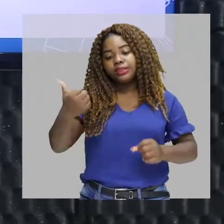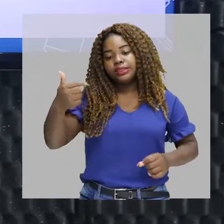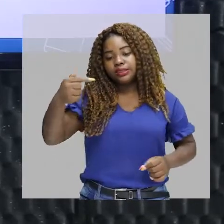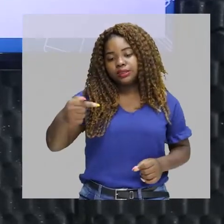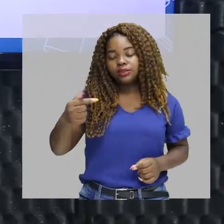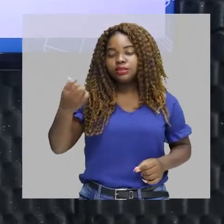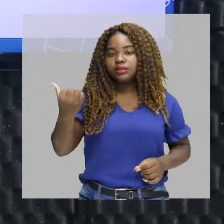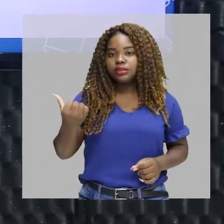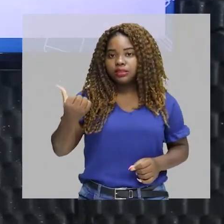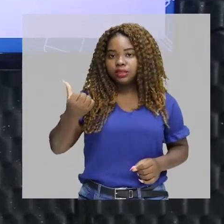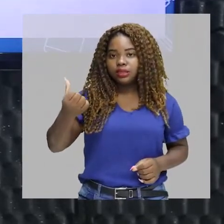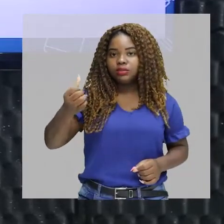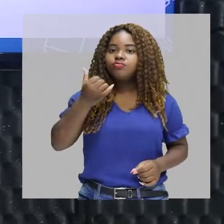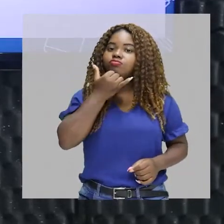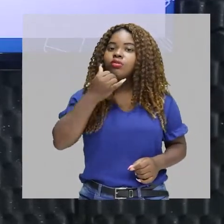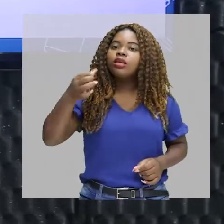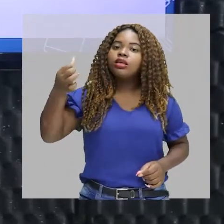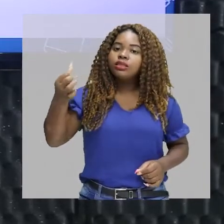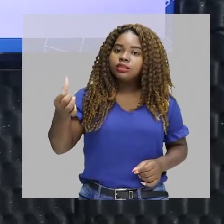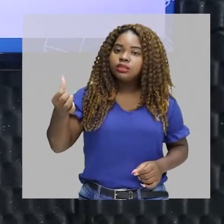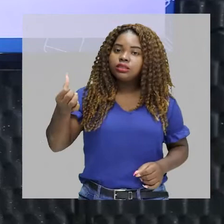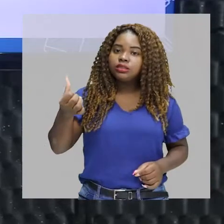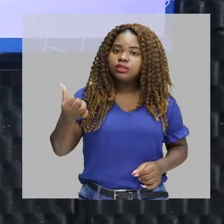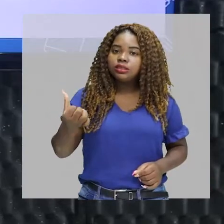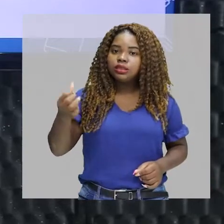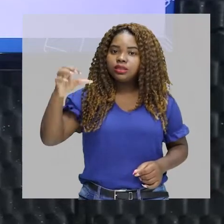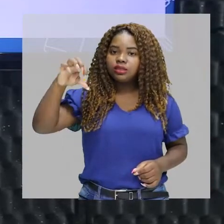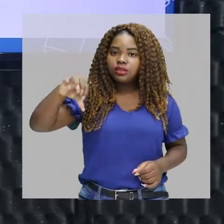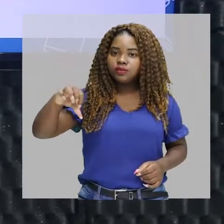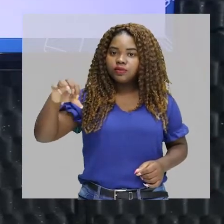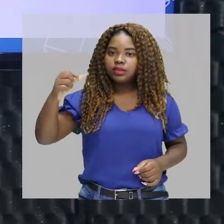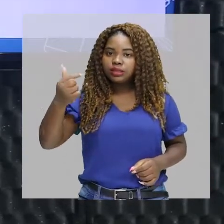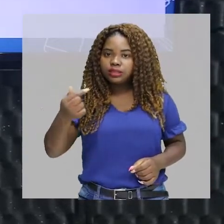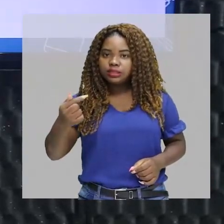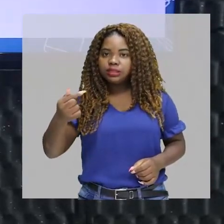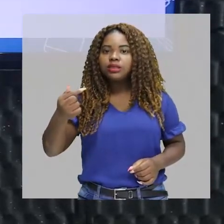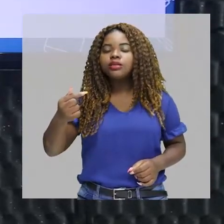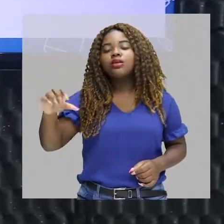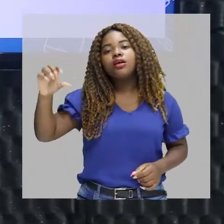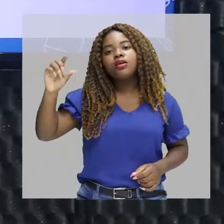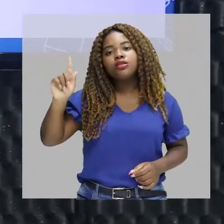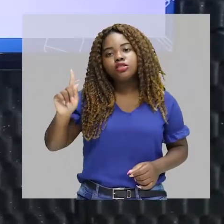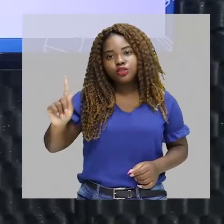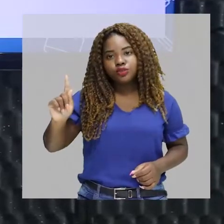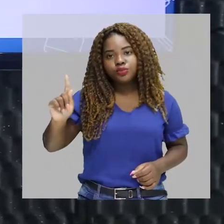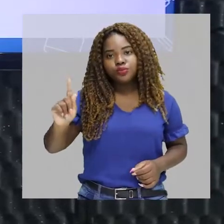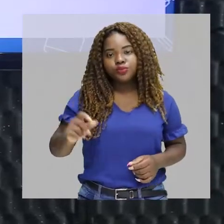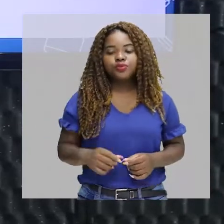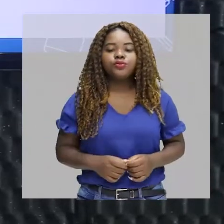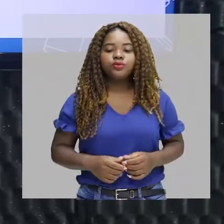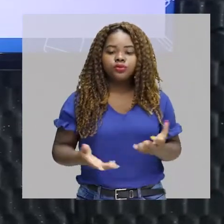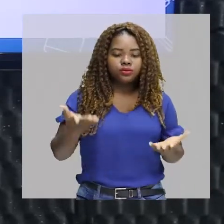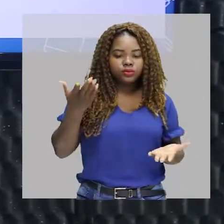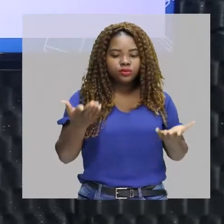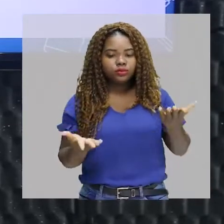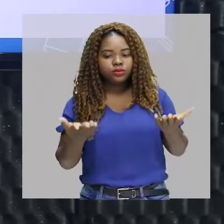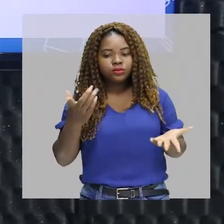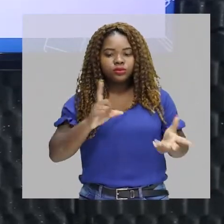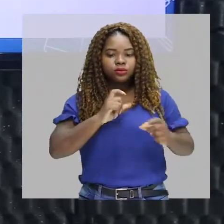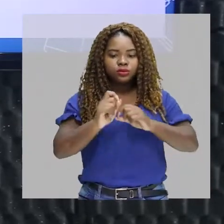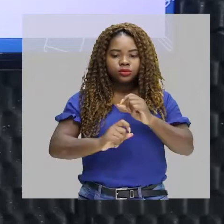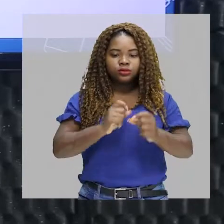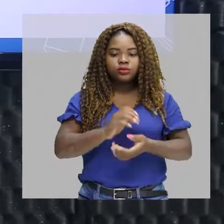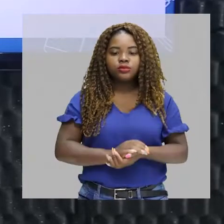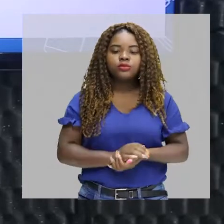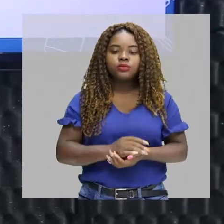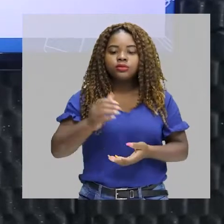197 gramas. Então, 6 vezes 10 elevado a 23 átomos de ouro, isso tudo numa balança, vai gerar uma